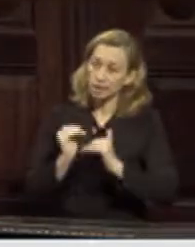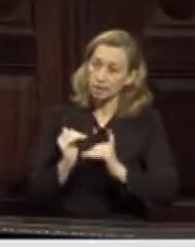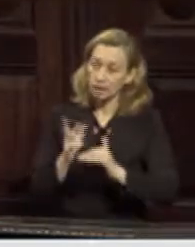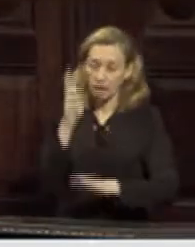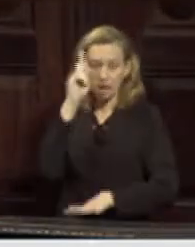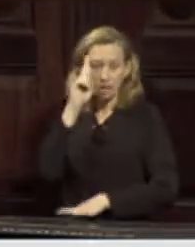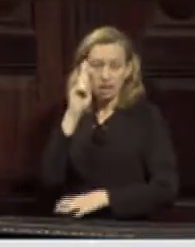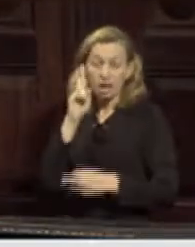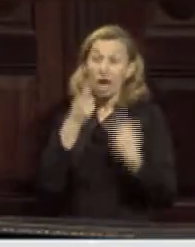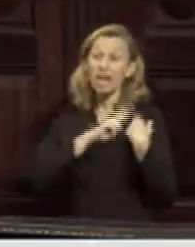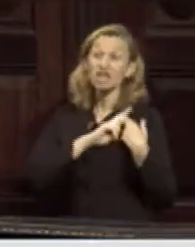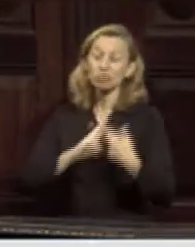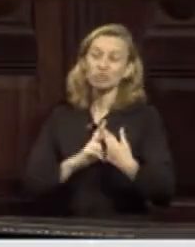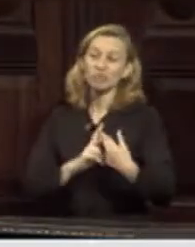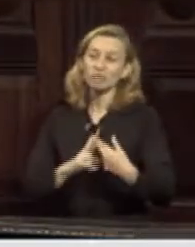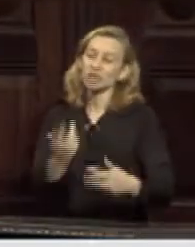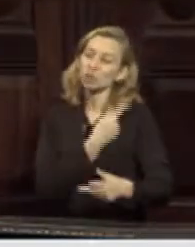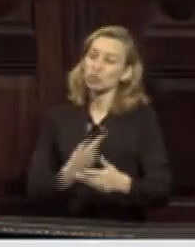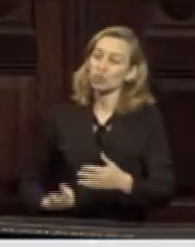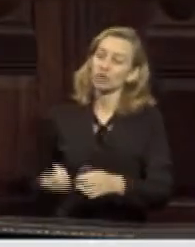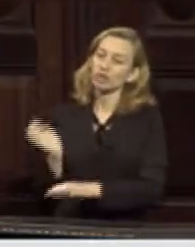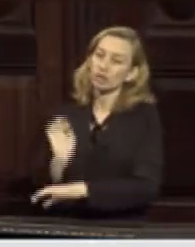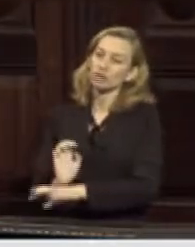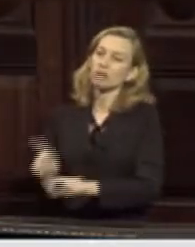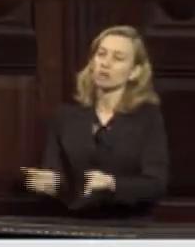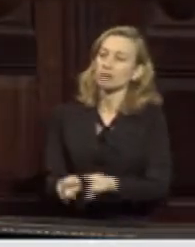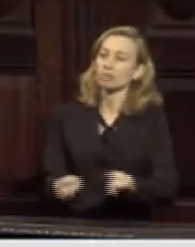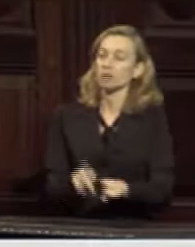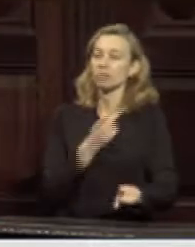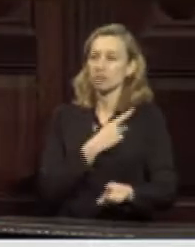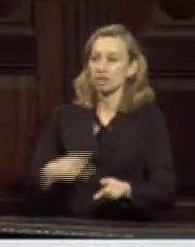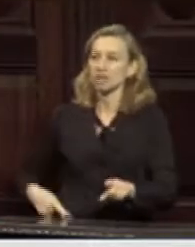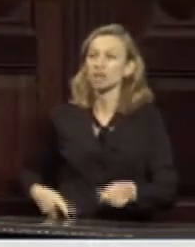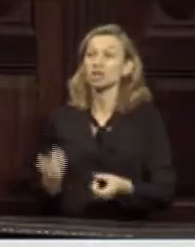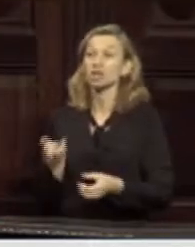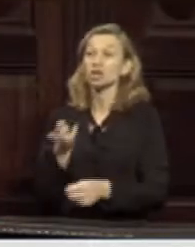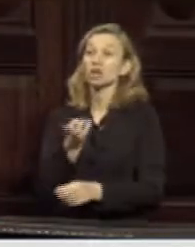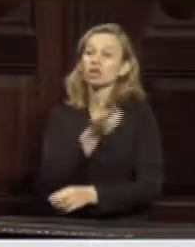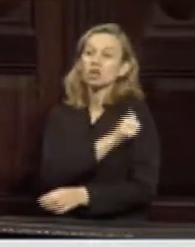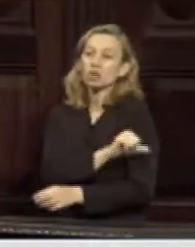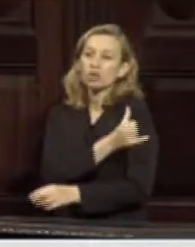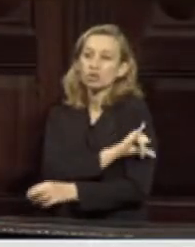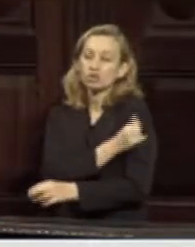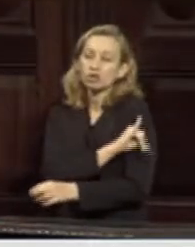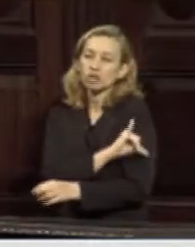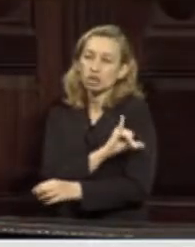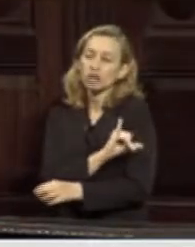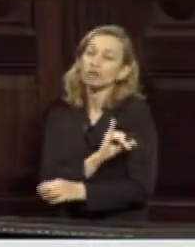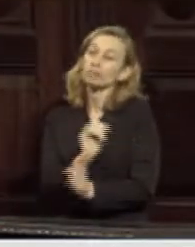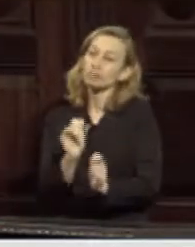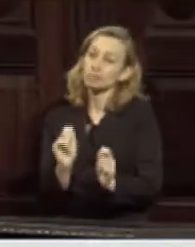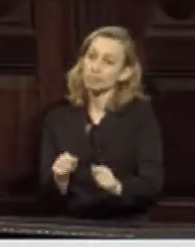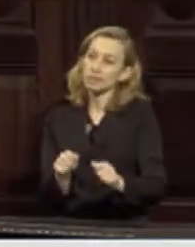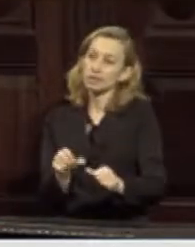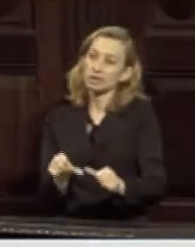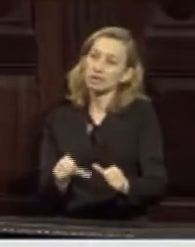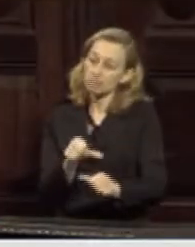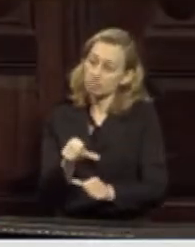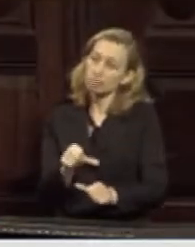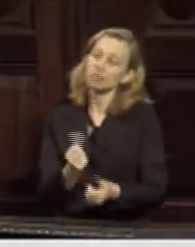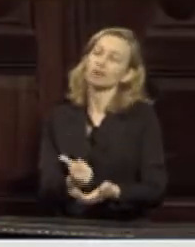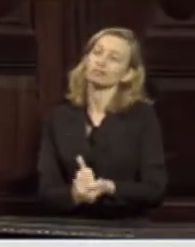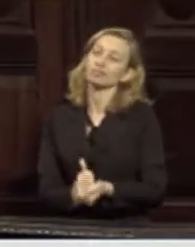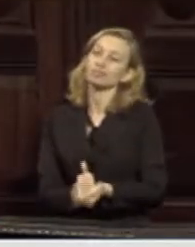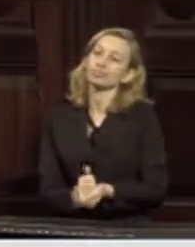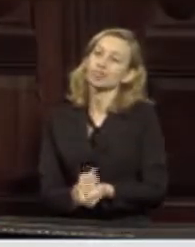responsabilidade do governo federal, da presidência da República, e o Rio de Janeiro vai cobrar a responsabilidade desses agentes públicos